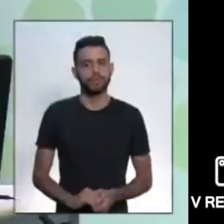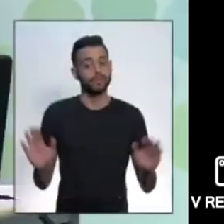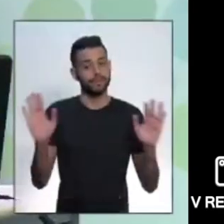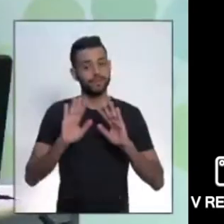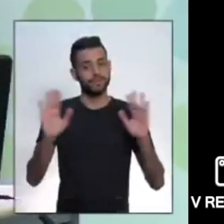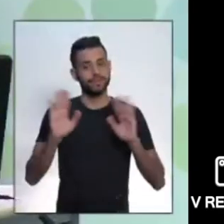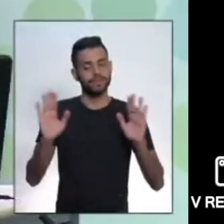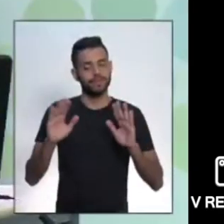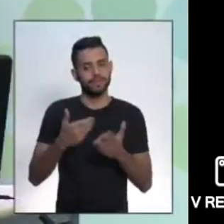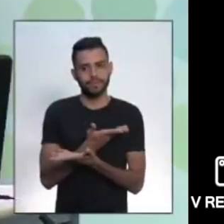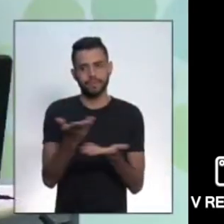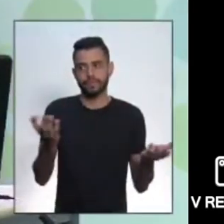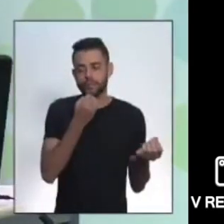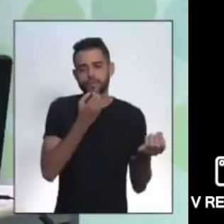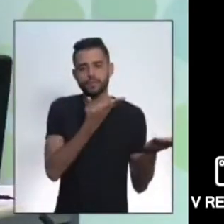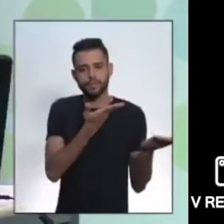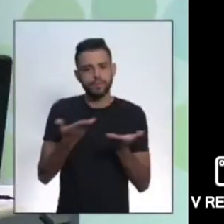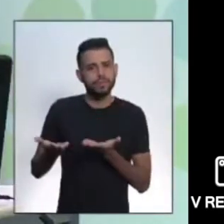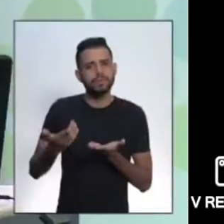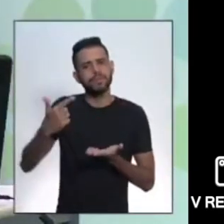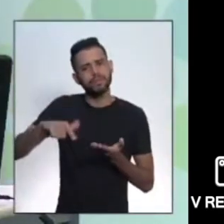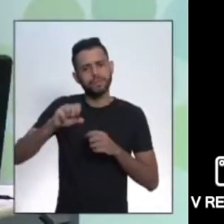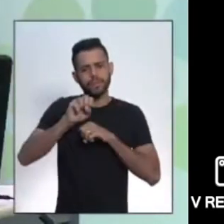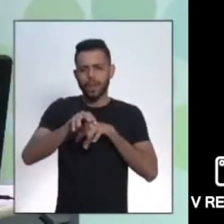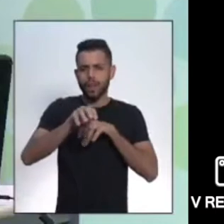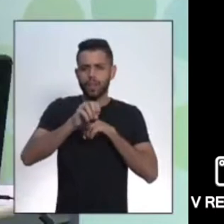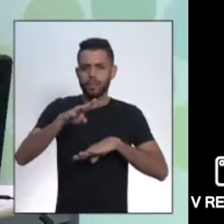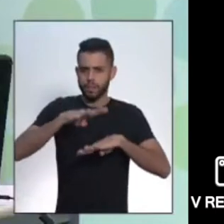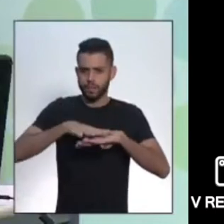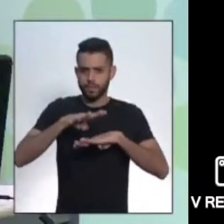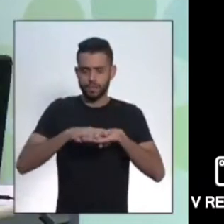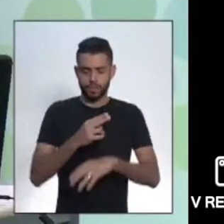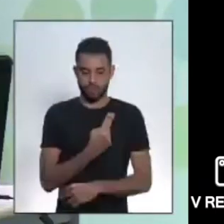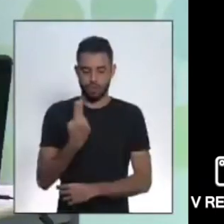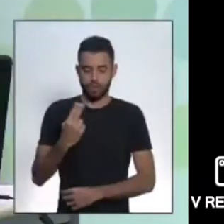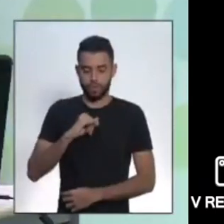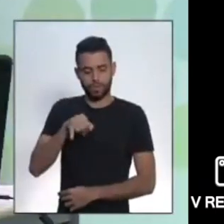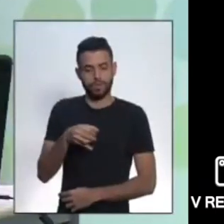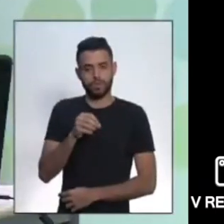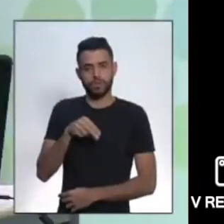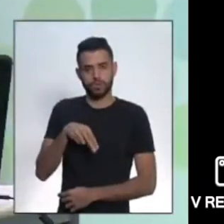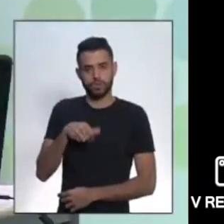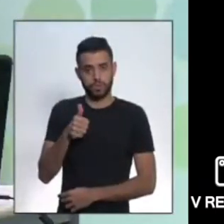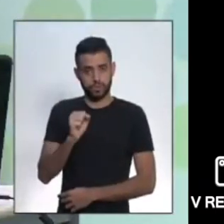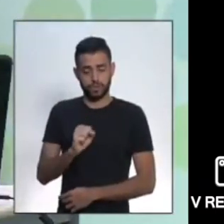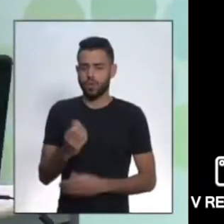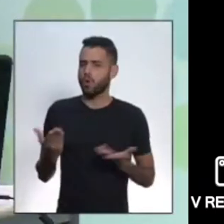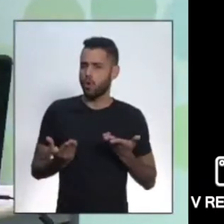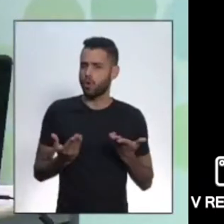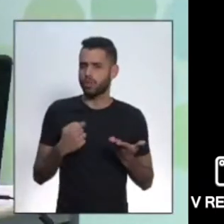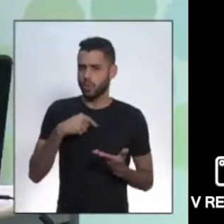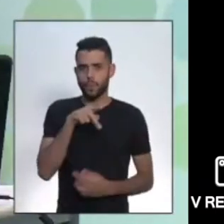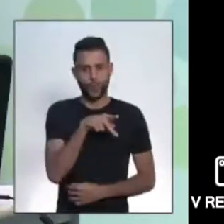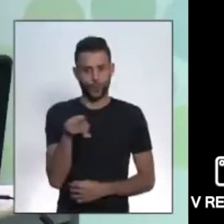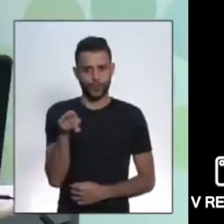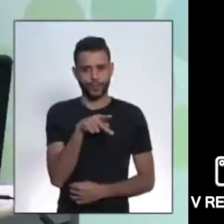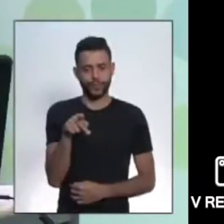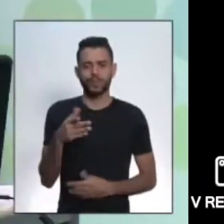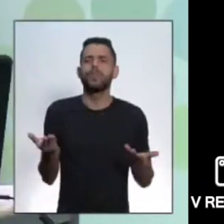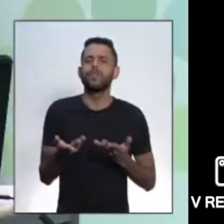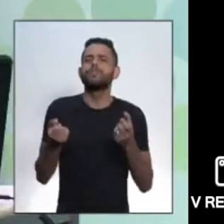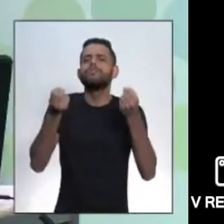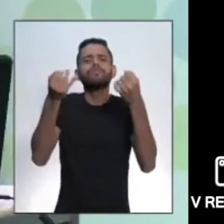sejam todos muito bem-vindos a mais uma aula de matemática. Meu nome é Jonas, vou ser o professor hoje, e nós vamos falar